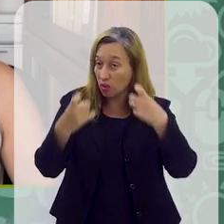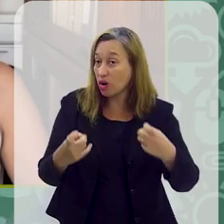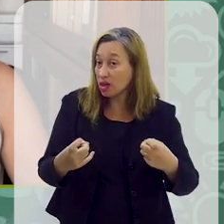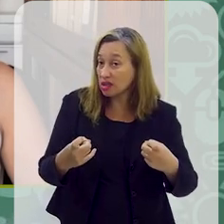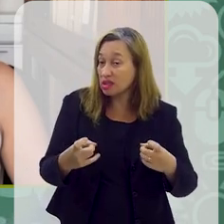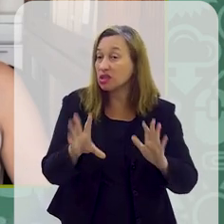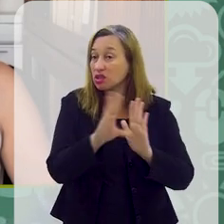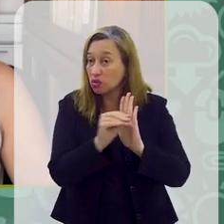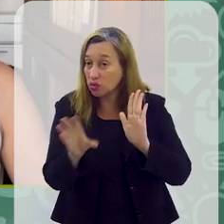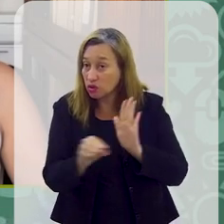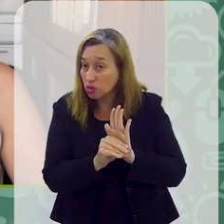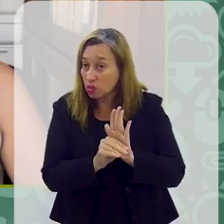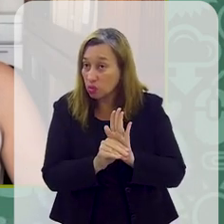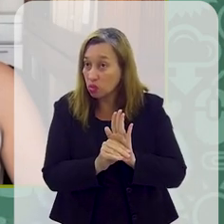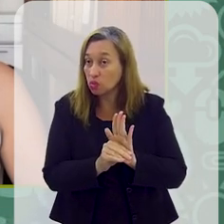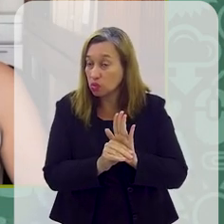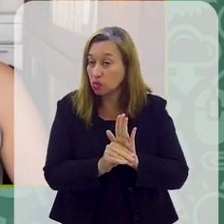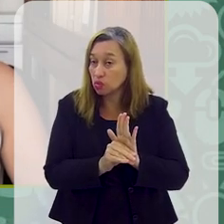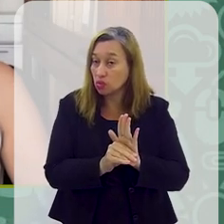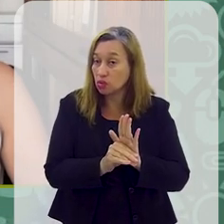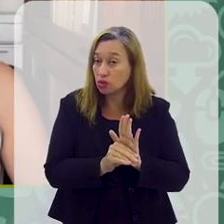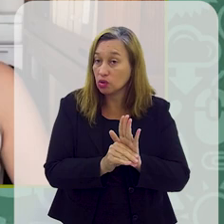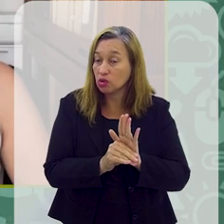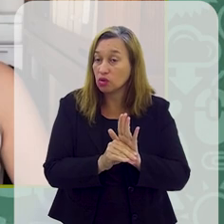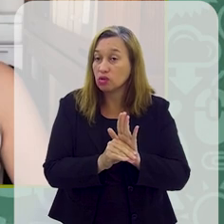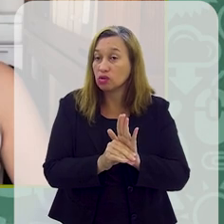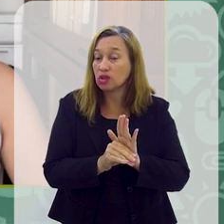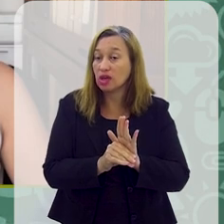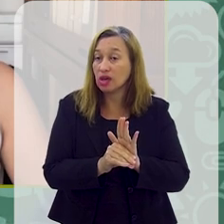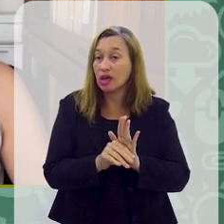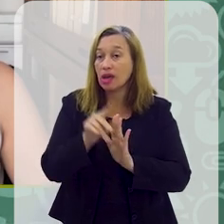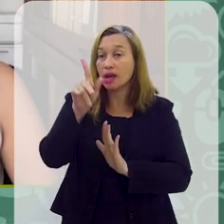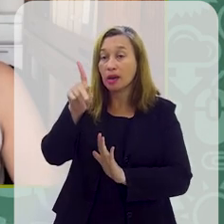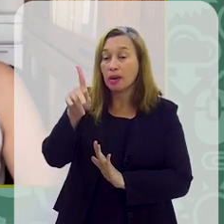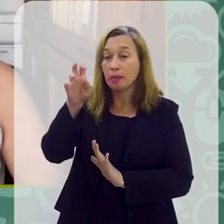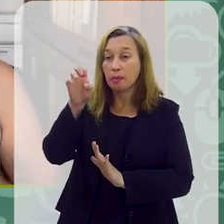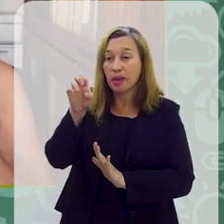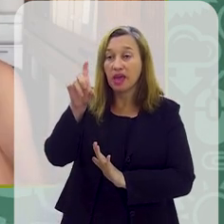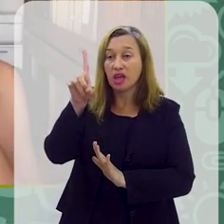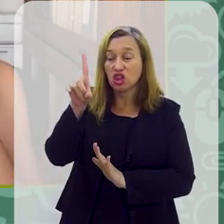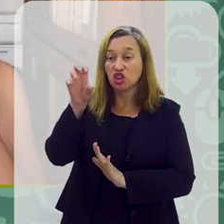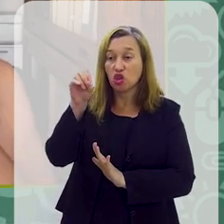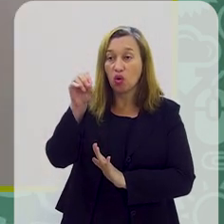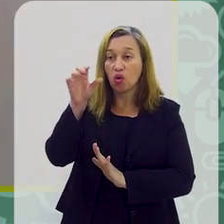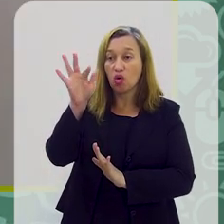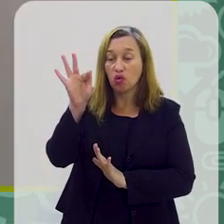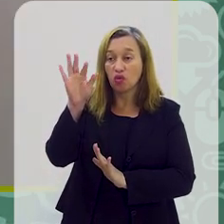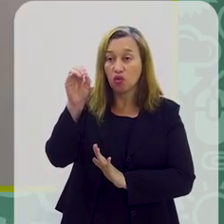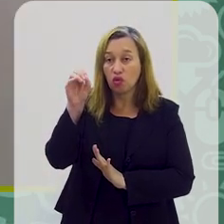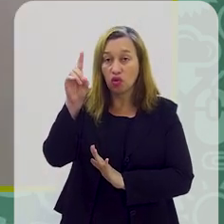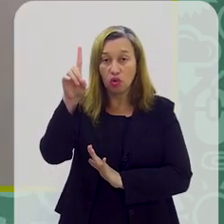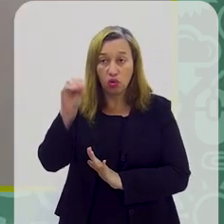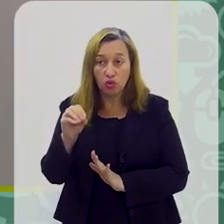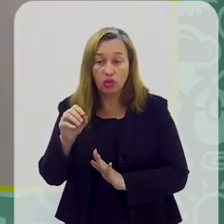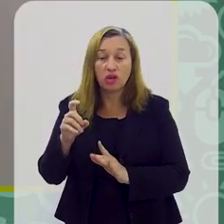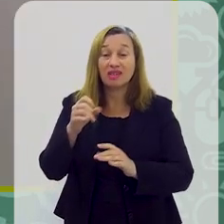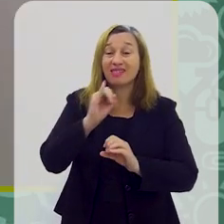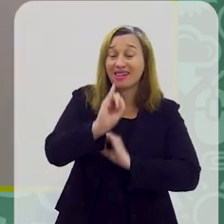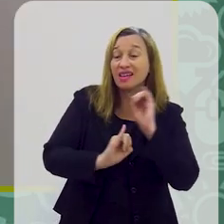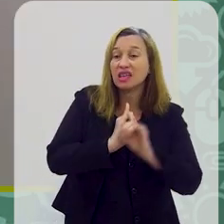de conteúdo extremo e até, às vezes, serem alvo de pedófilos na internet, eu acho